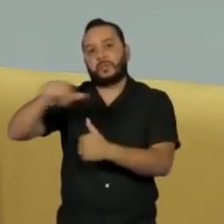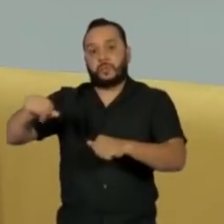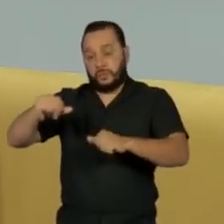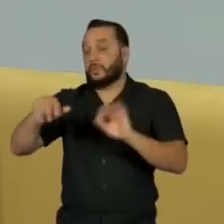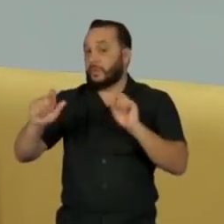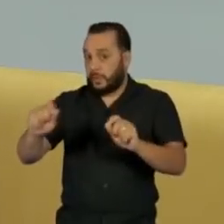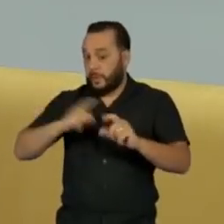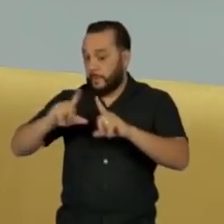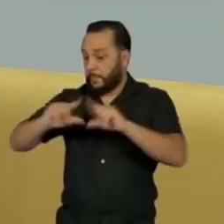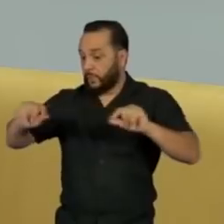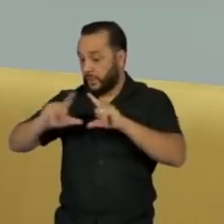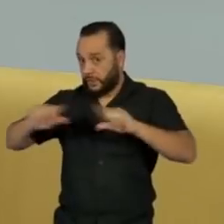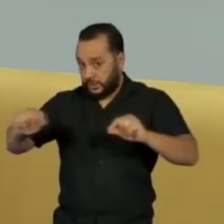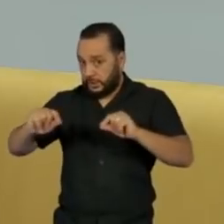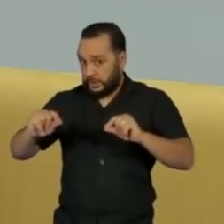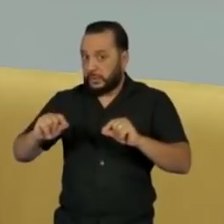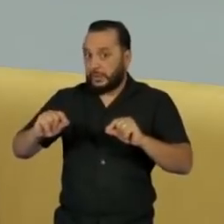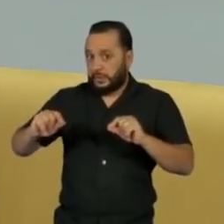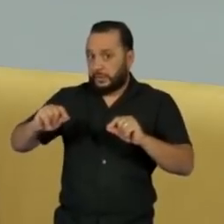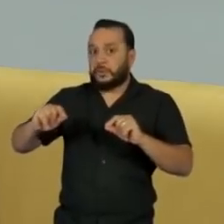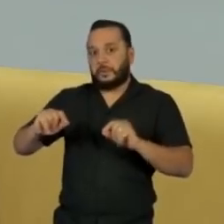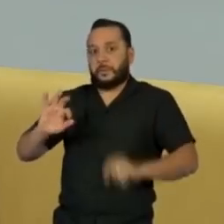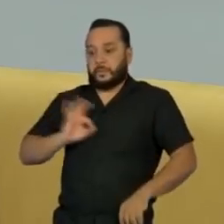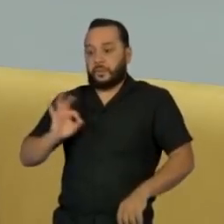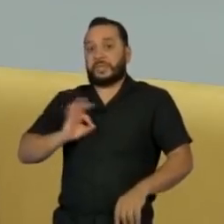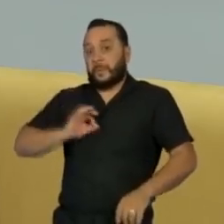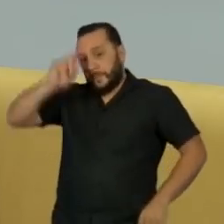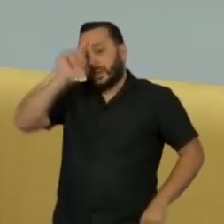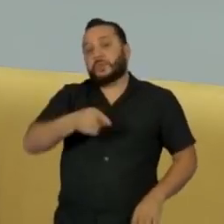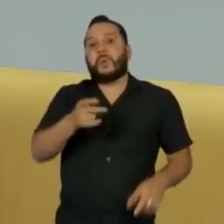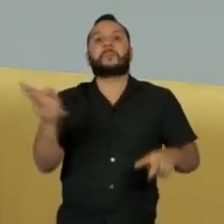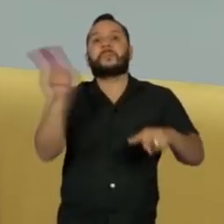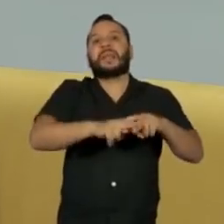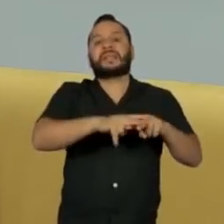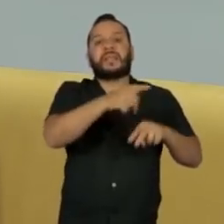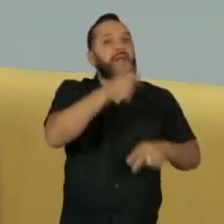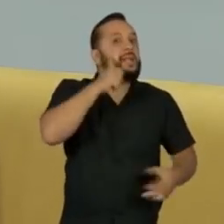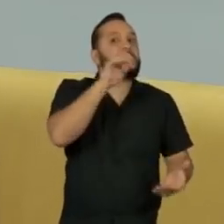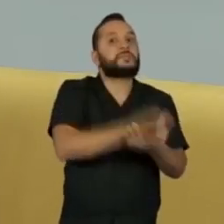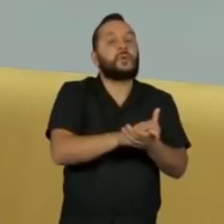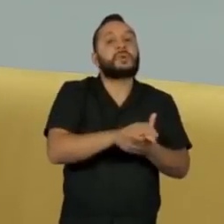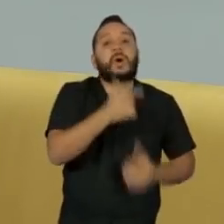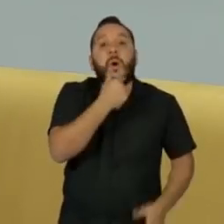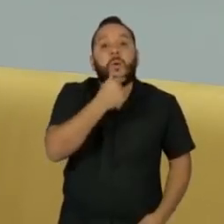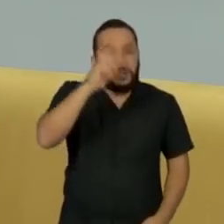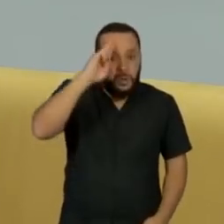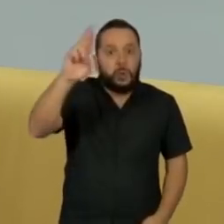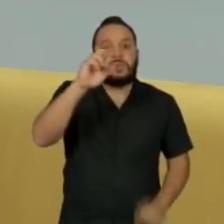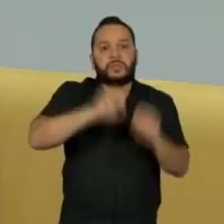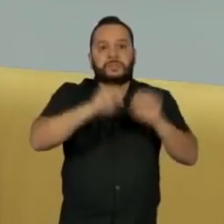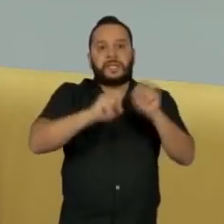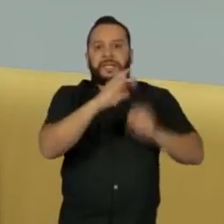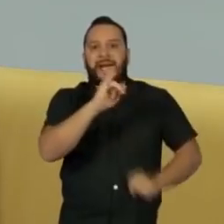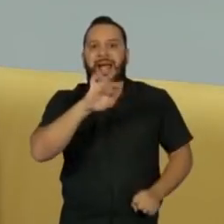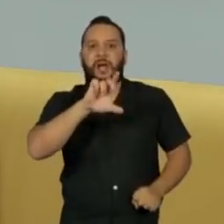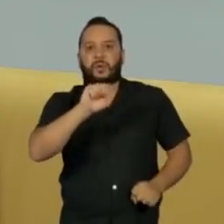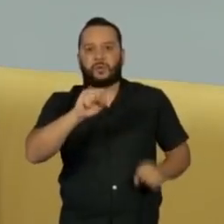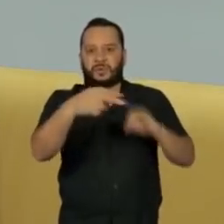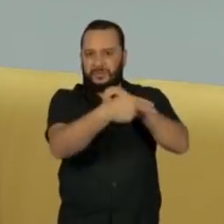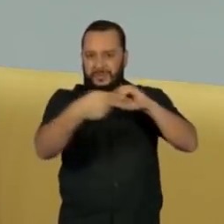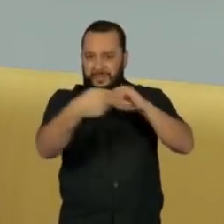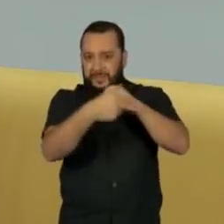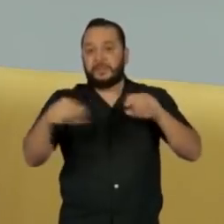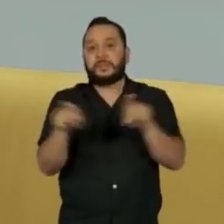japonesa emitiu um mandado de prisão contra a esposa do empresário Carlos Ghosn. E enquanto a Austrália ainda queima e